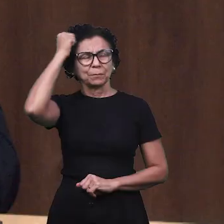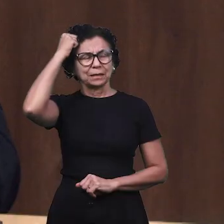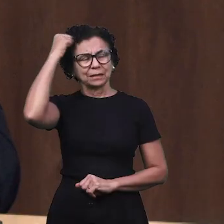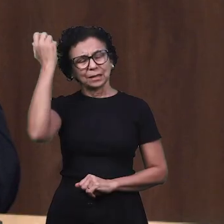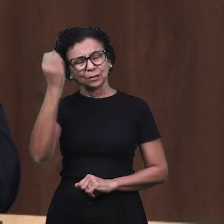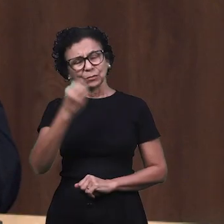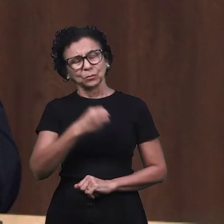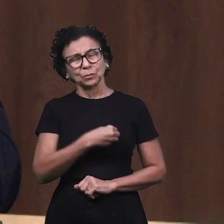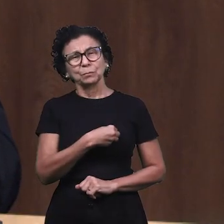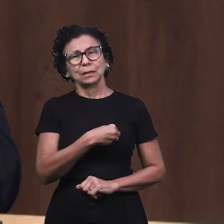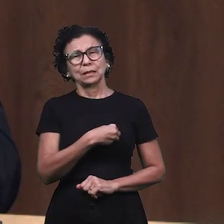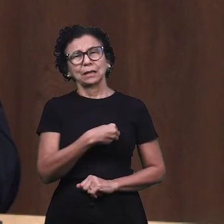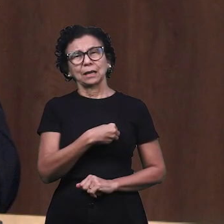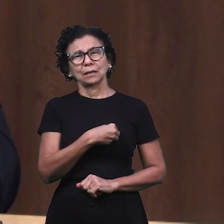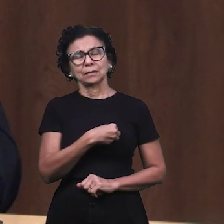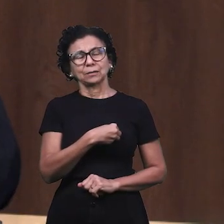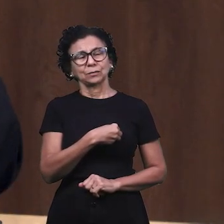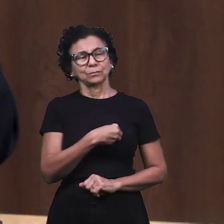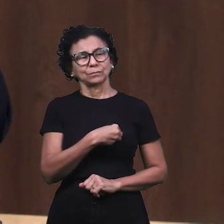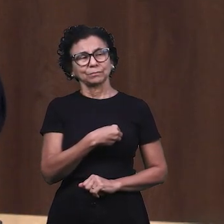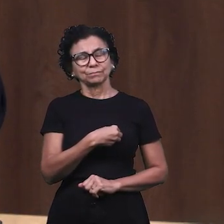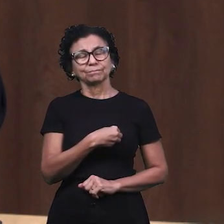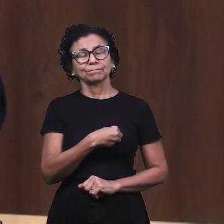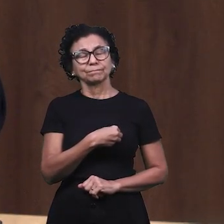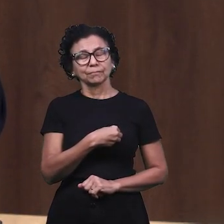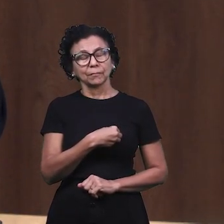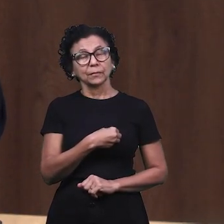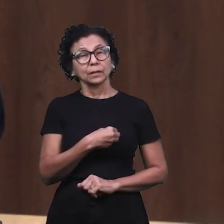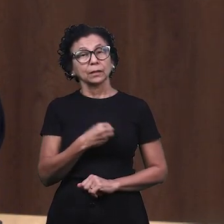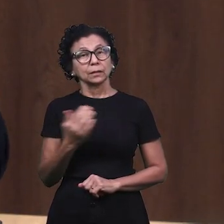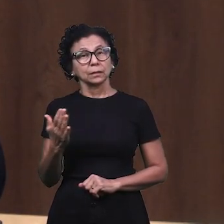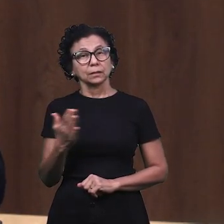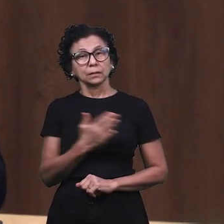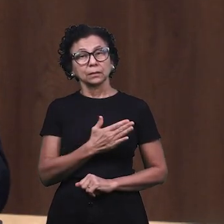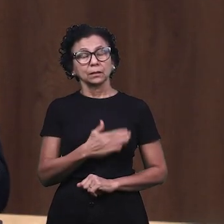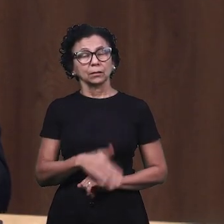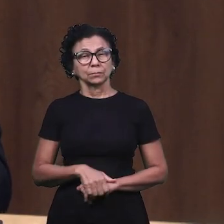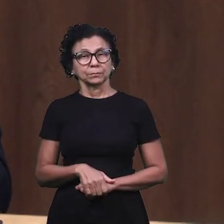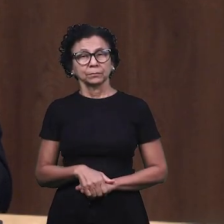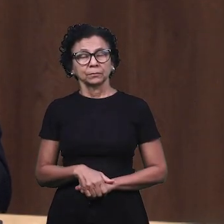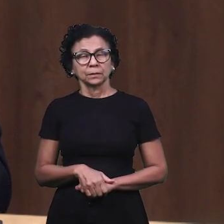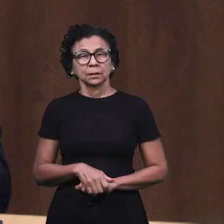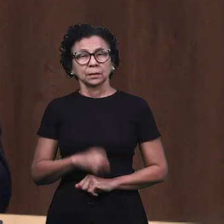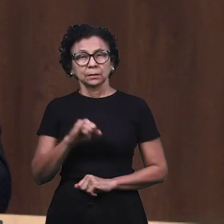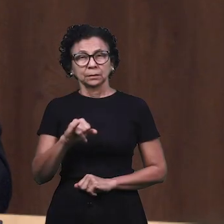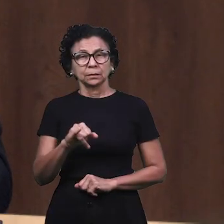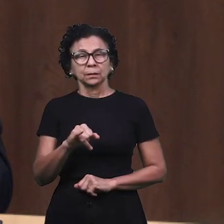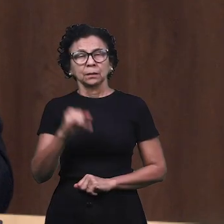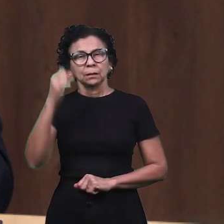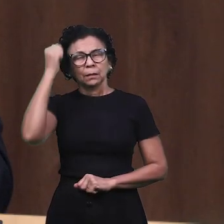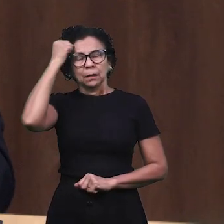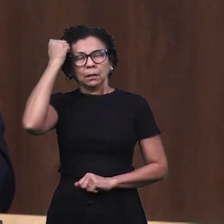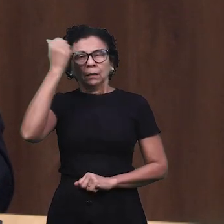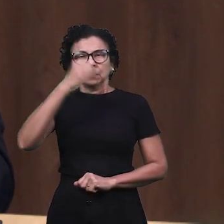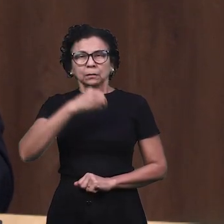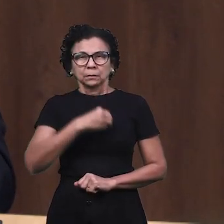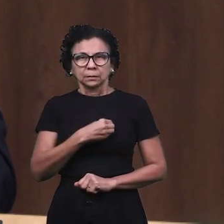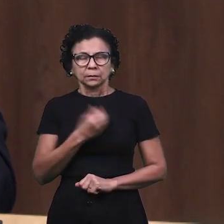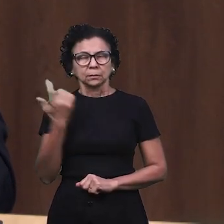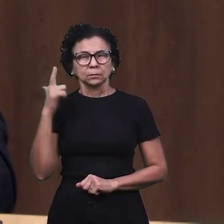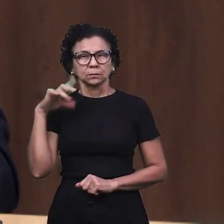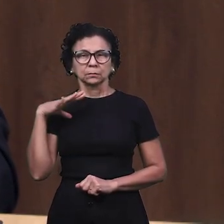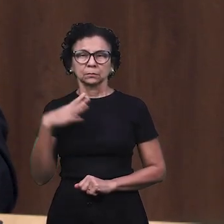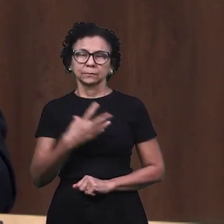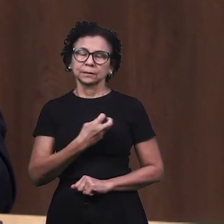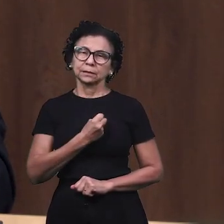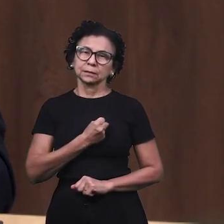irmão. O homem só alcança a salvação se ele se arrepender dos seus pecados. Mas até isso é o